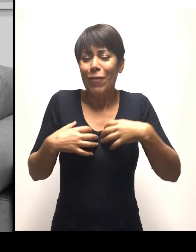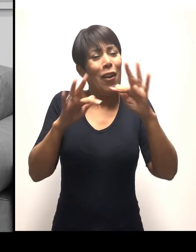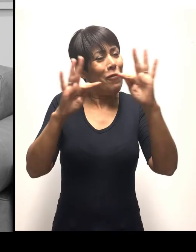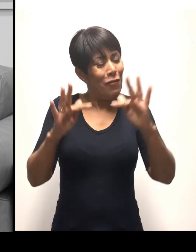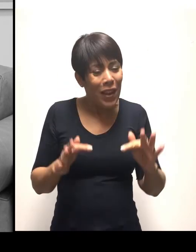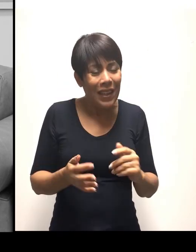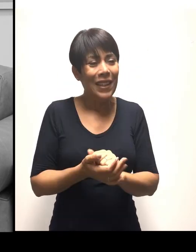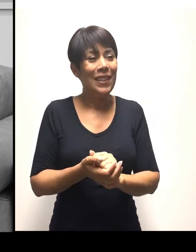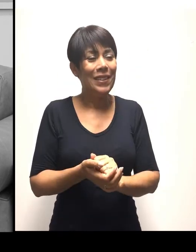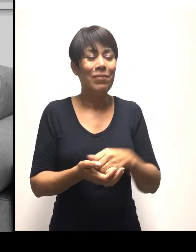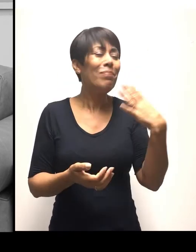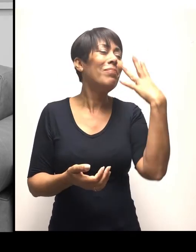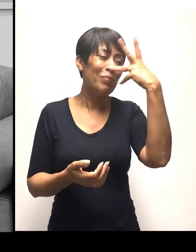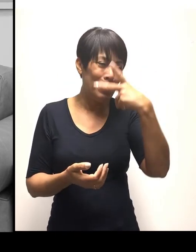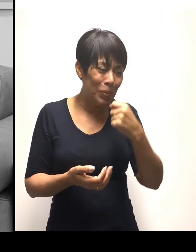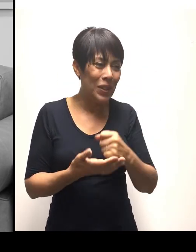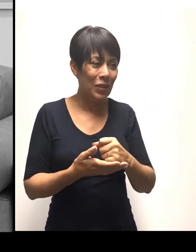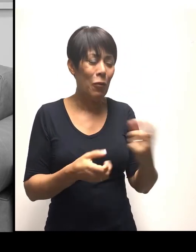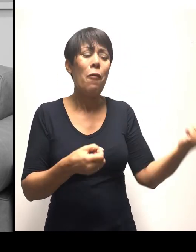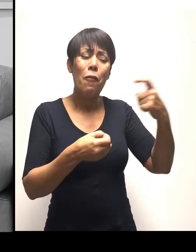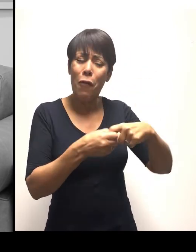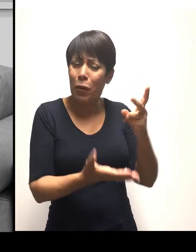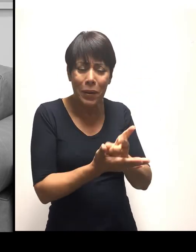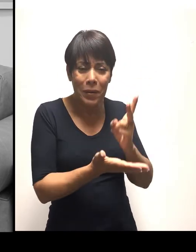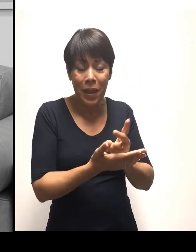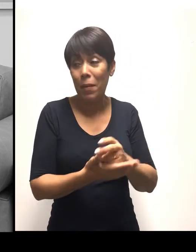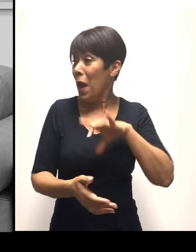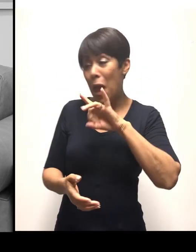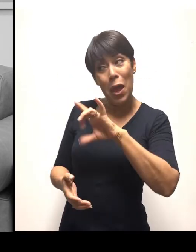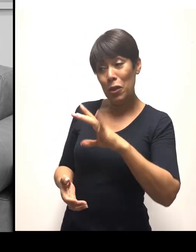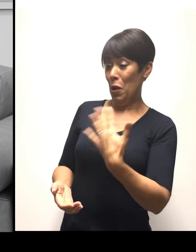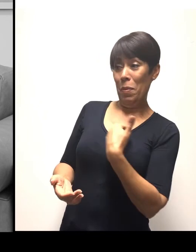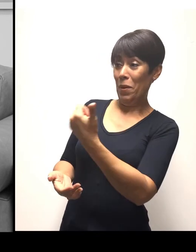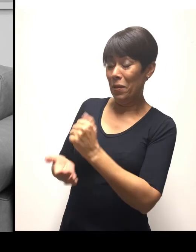super feliz. Vai ser muito bonito. E volte sempre. Não, é só me